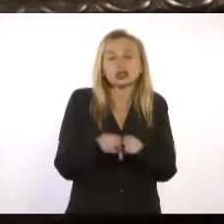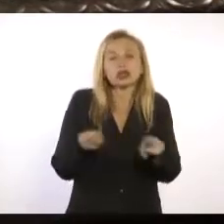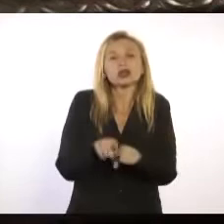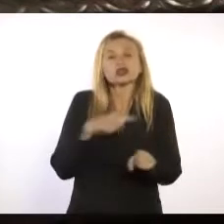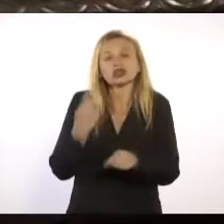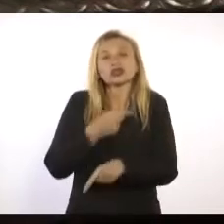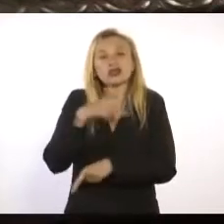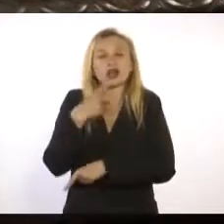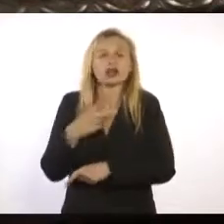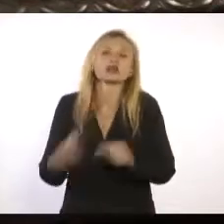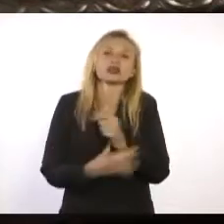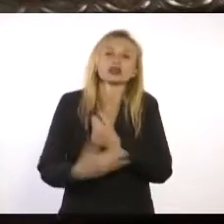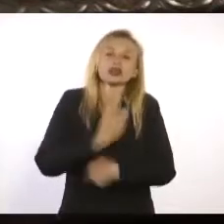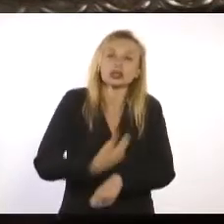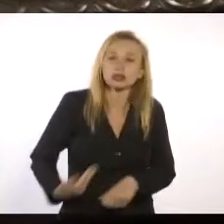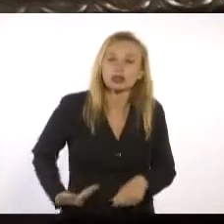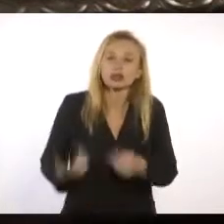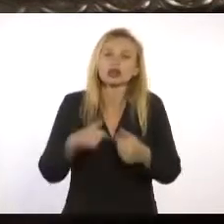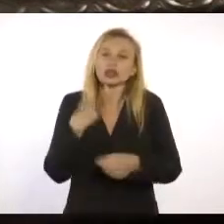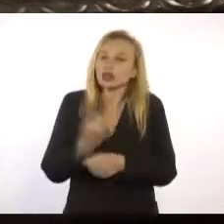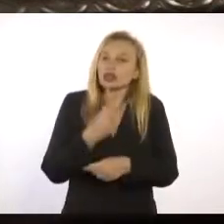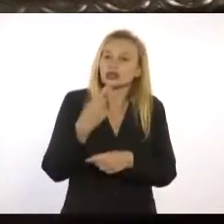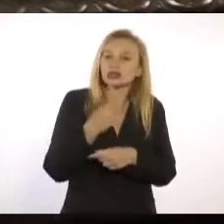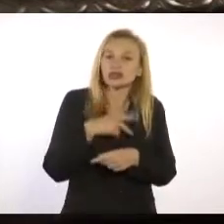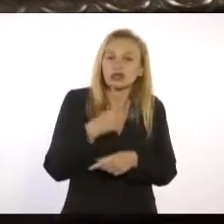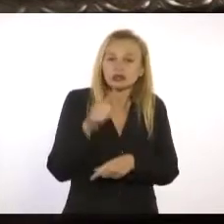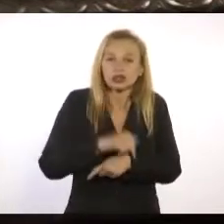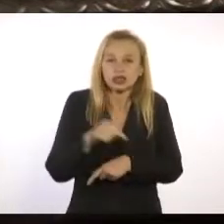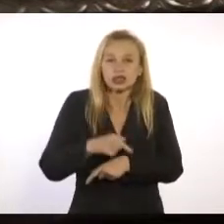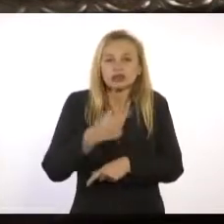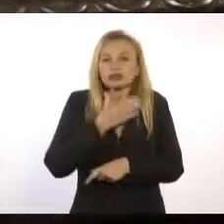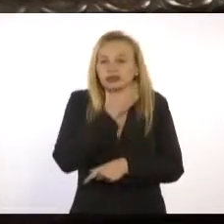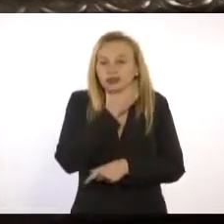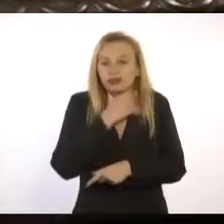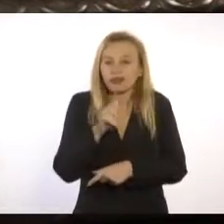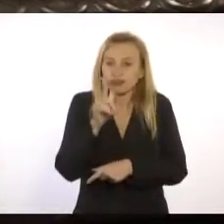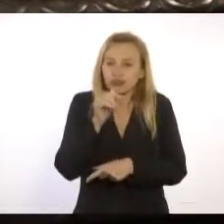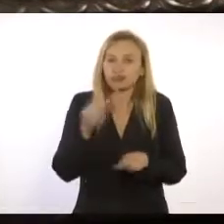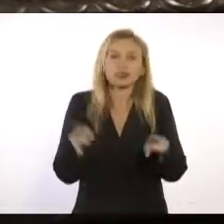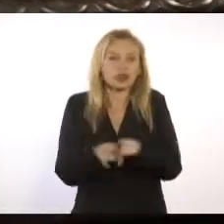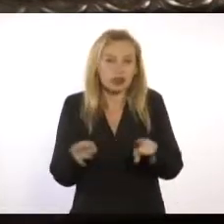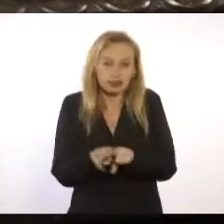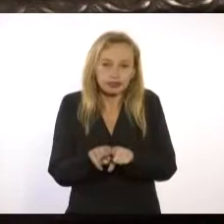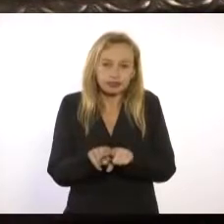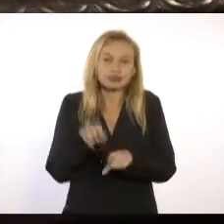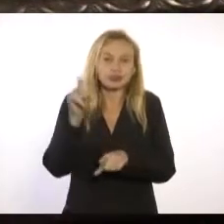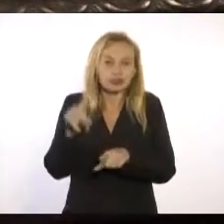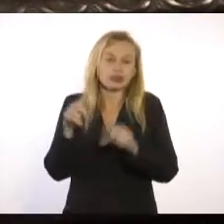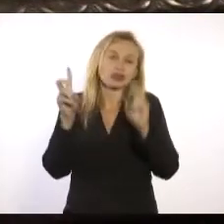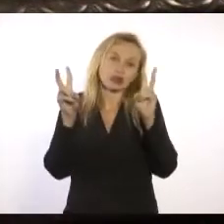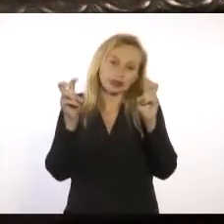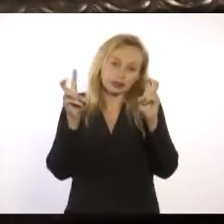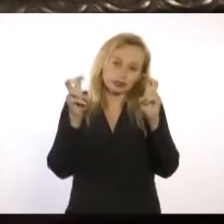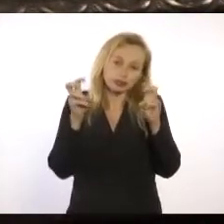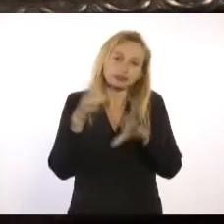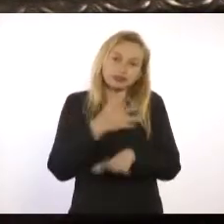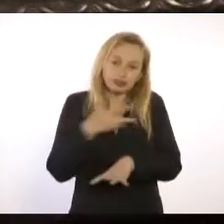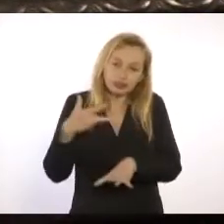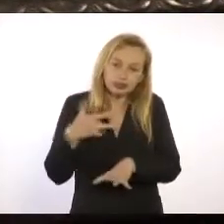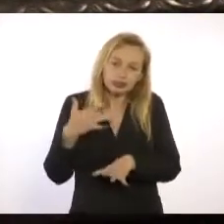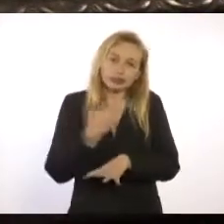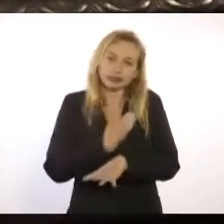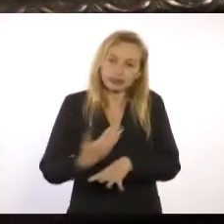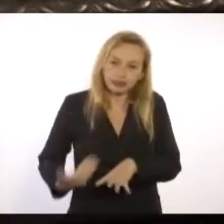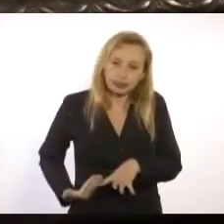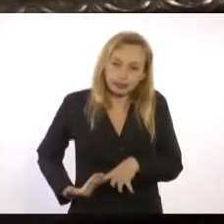fala aqui de segurança pública, quando nós trazemos aqui a crise da água, que também é uma questão de saúde